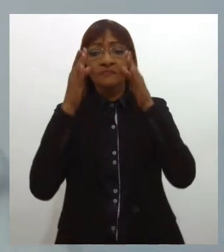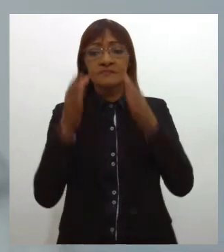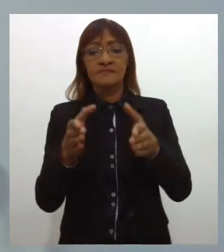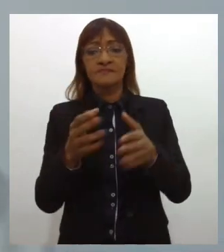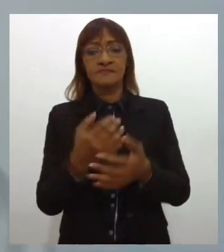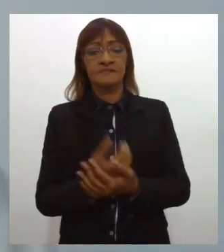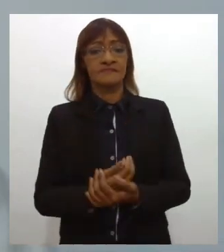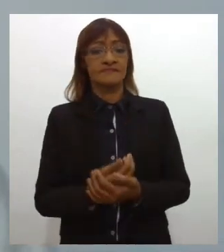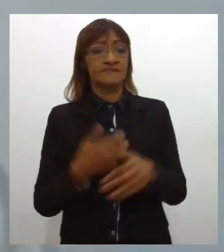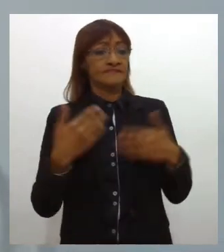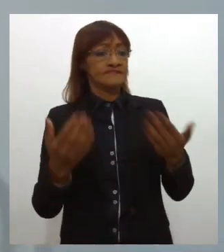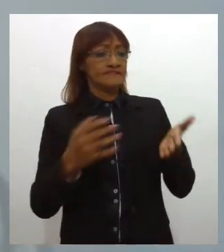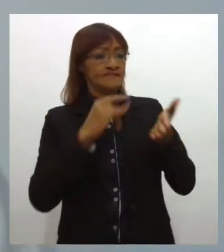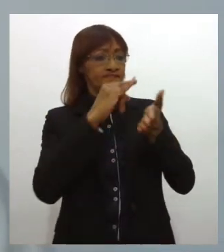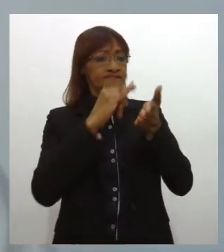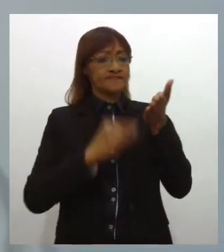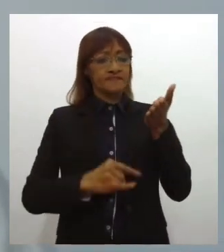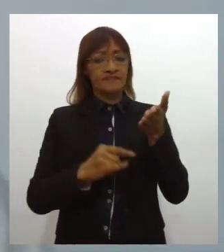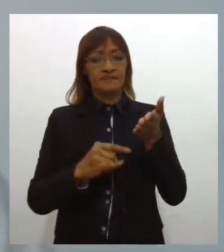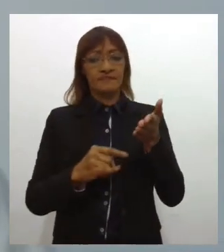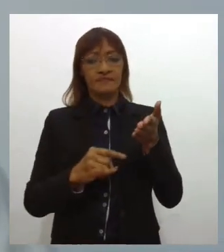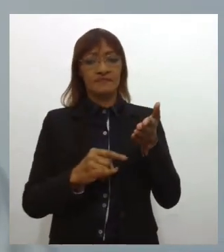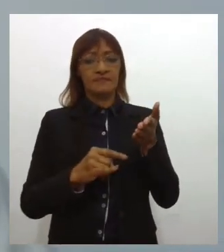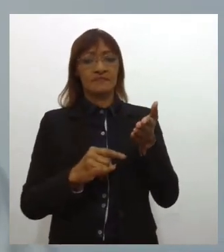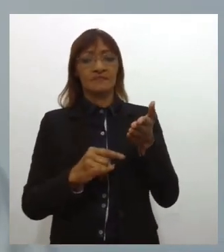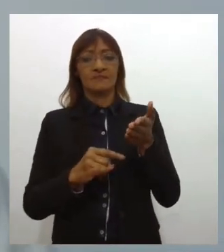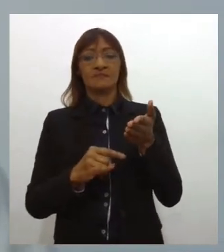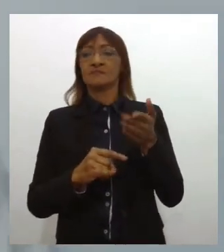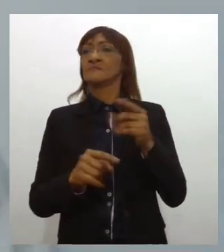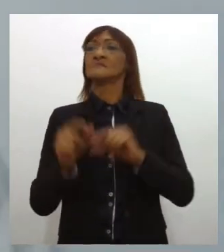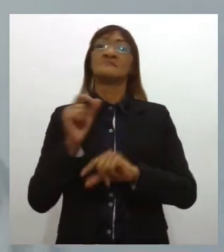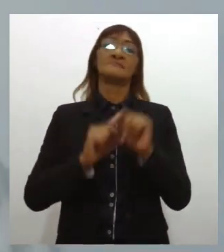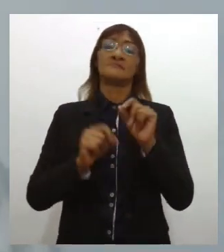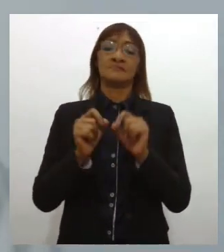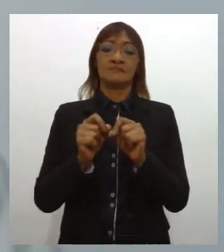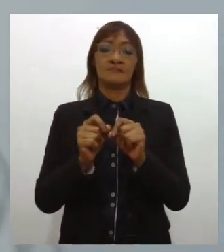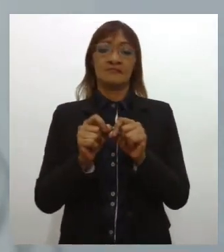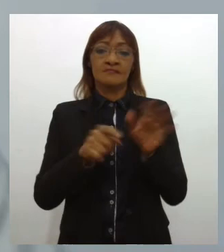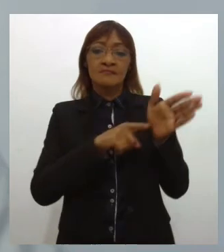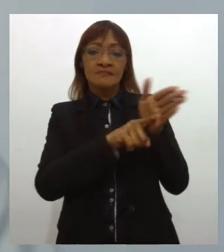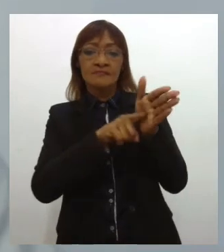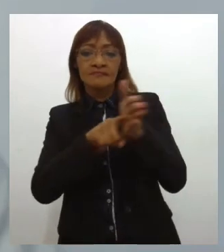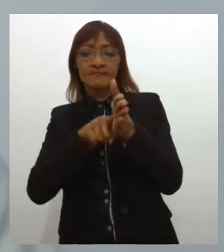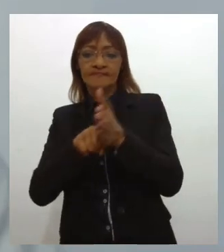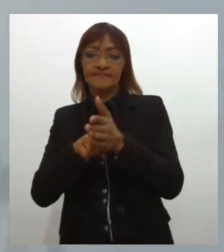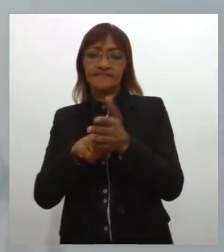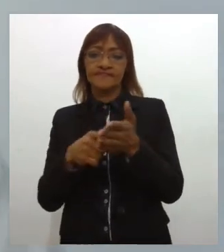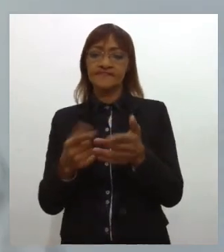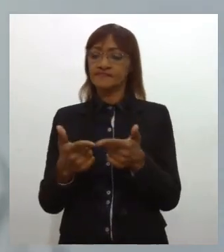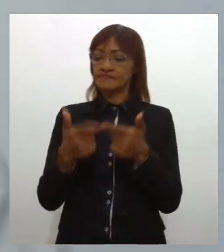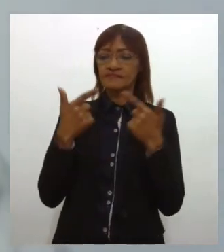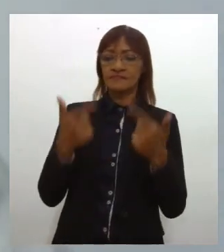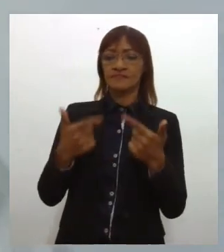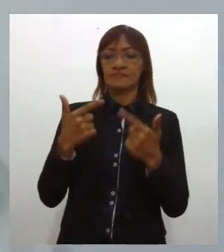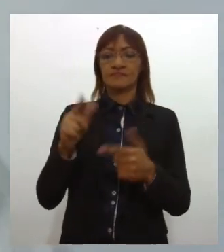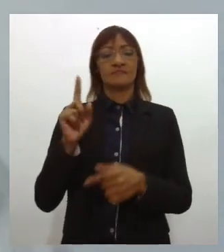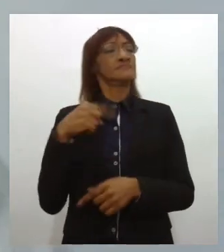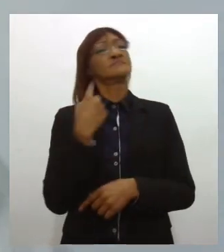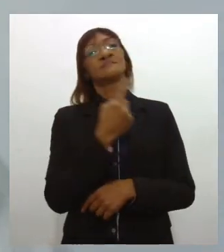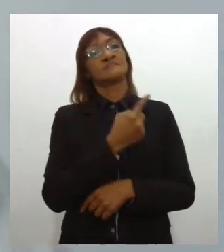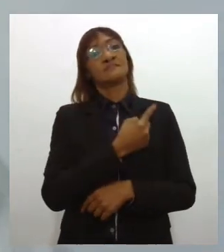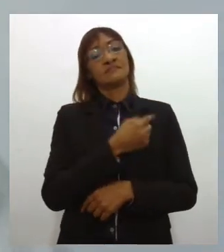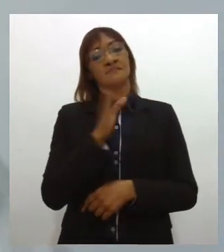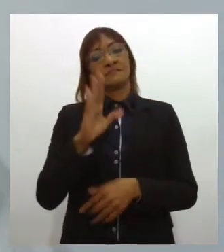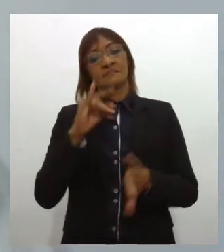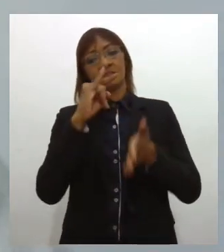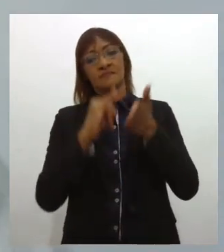o documento ele traz esse foco, essa bússola, e é um privilégio para nós termos esse documento